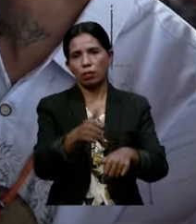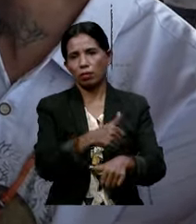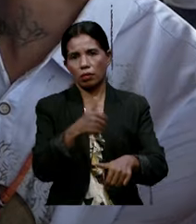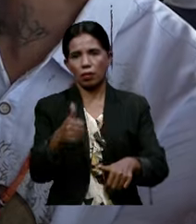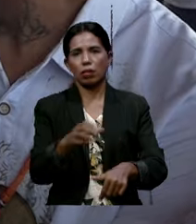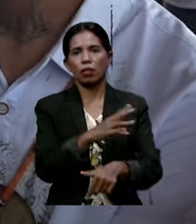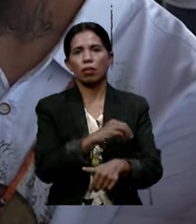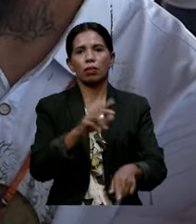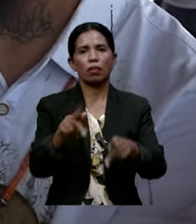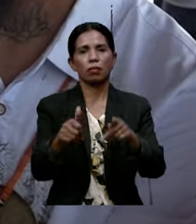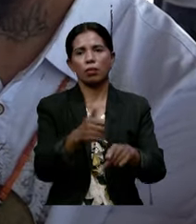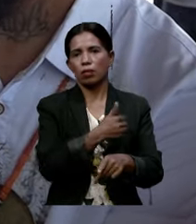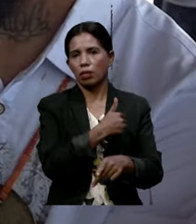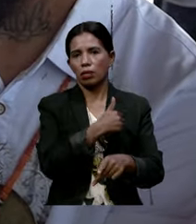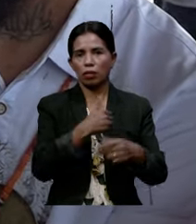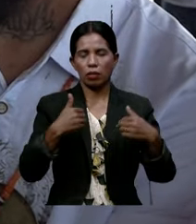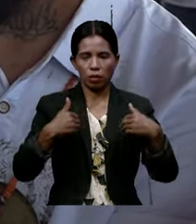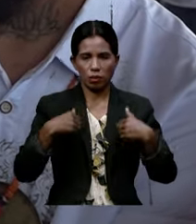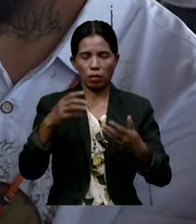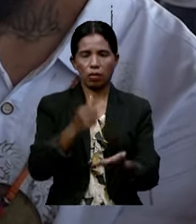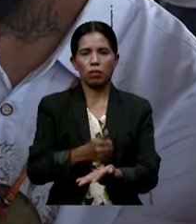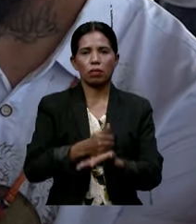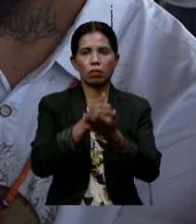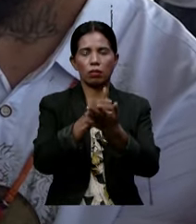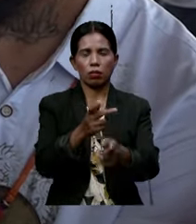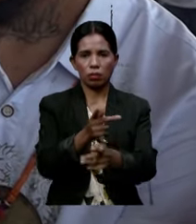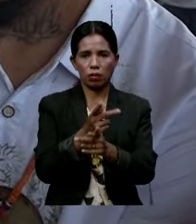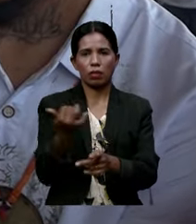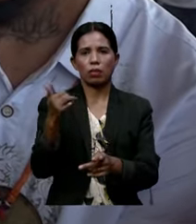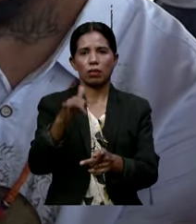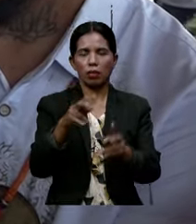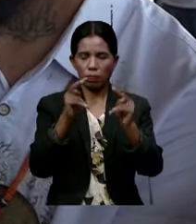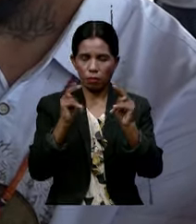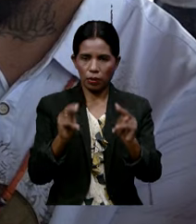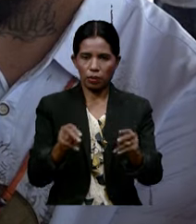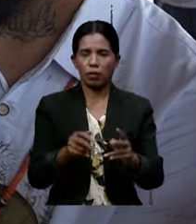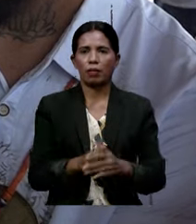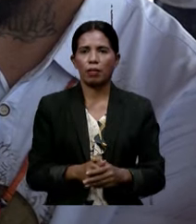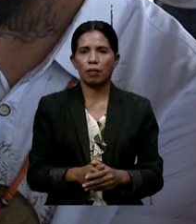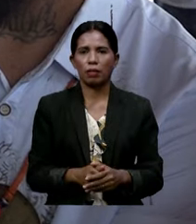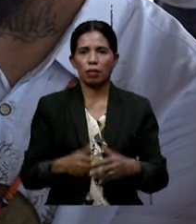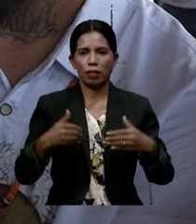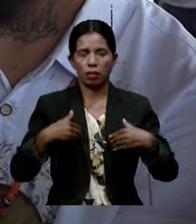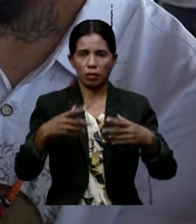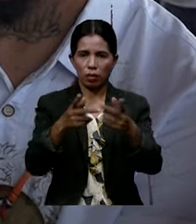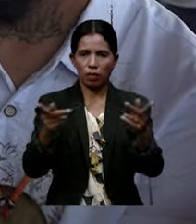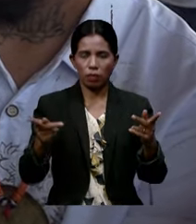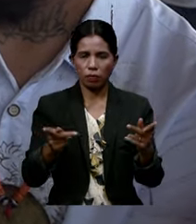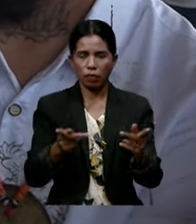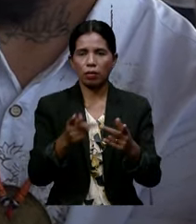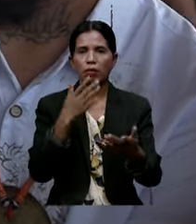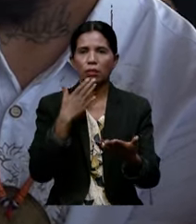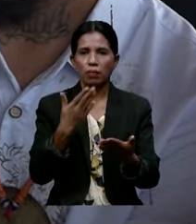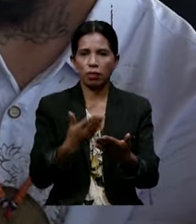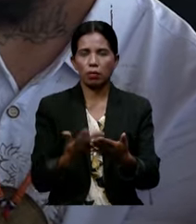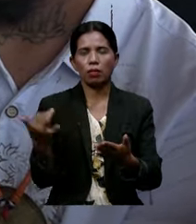no mos ema sira o que consciência, tu bela tau mata, no mos cuidar o sira. Então, precisamente, iha fatin, ne bema ka digno